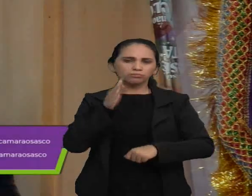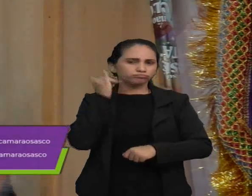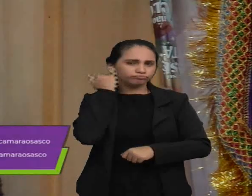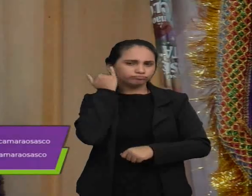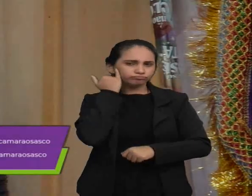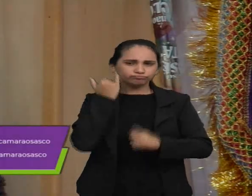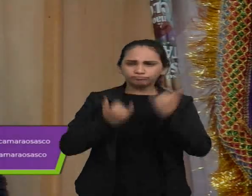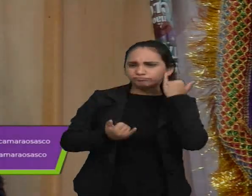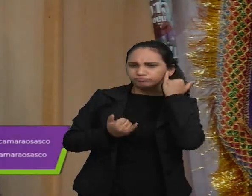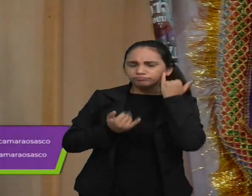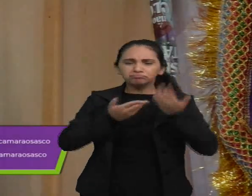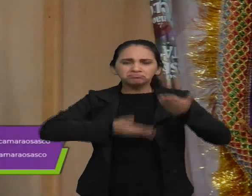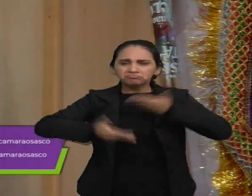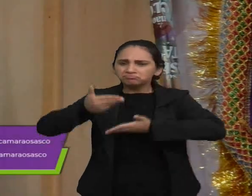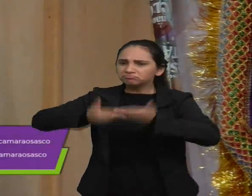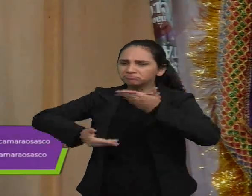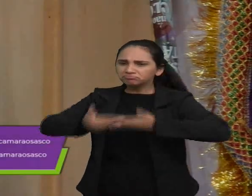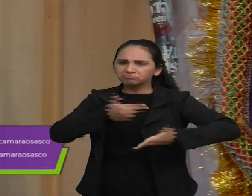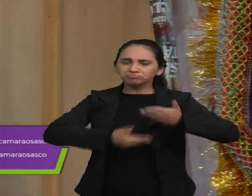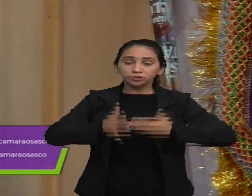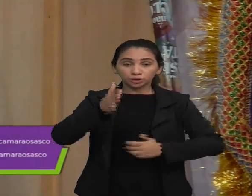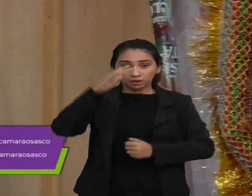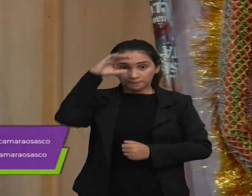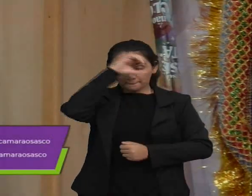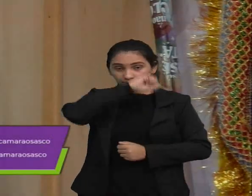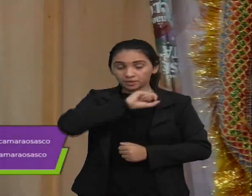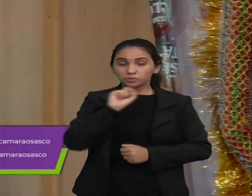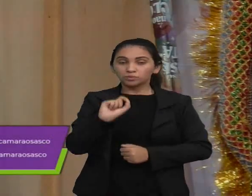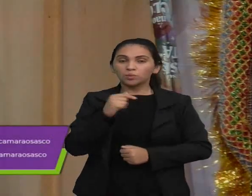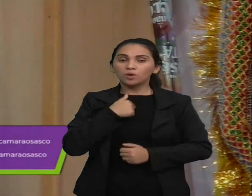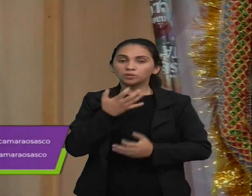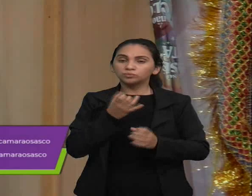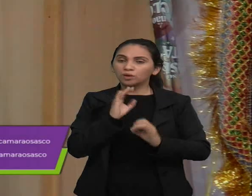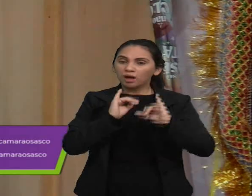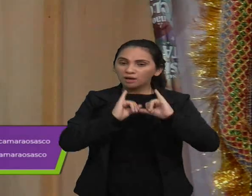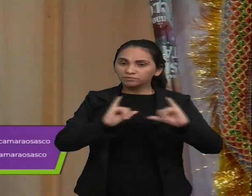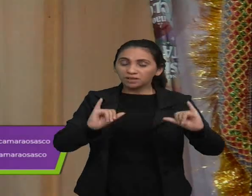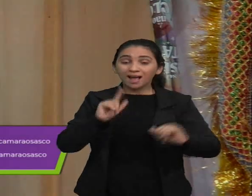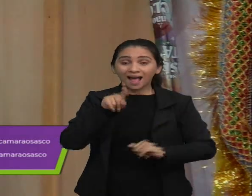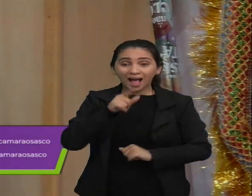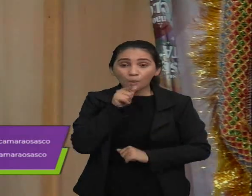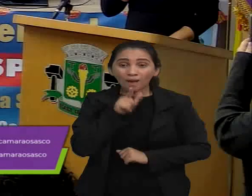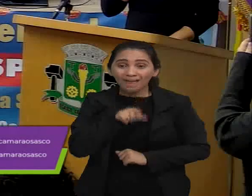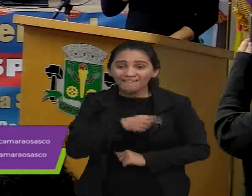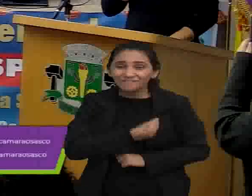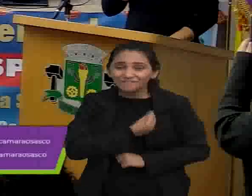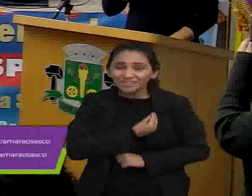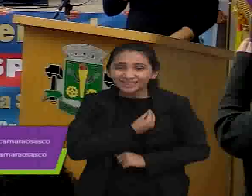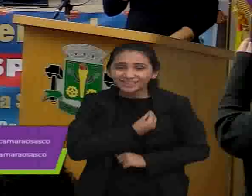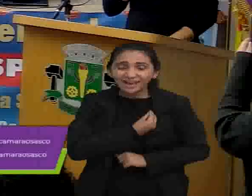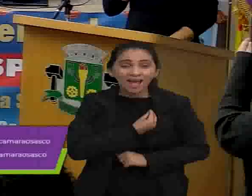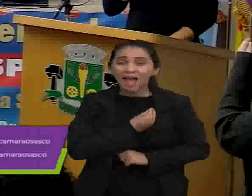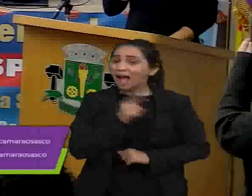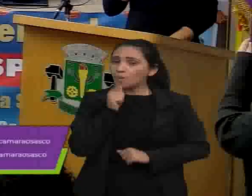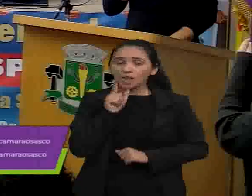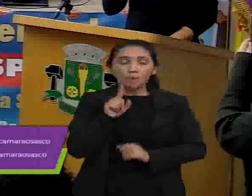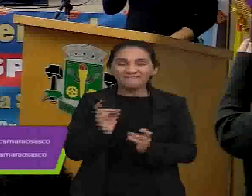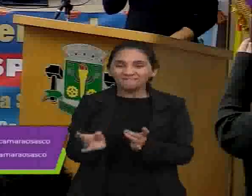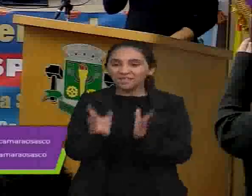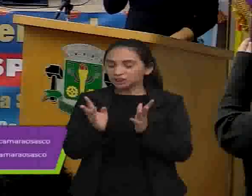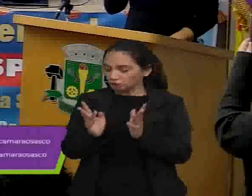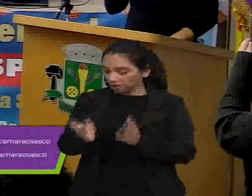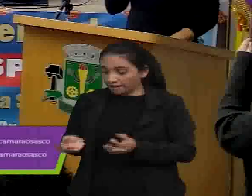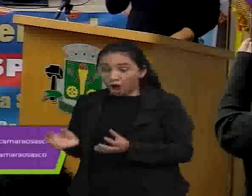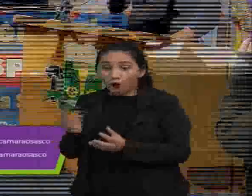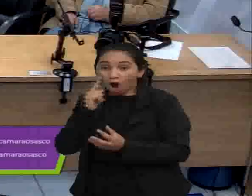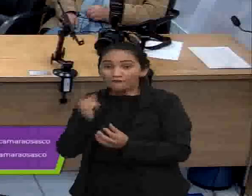aprendendo e discutindo só quero deixar aqui que água é vida que água não é mercadoria que